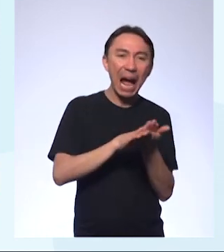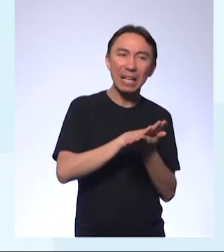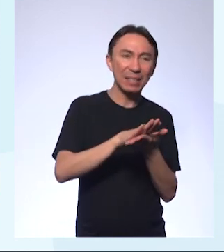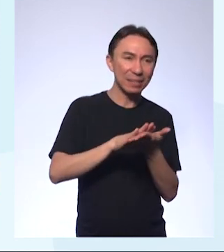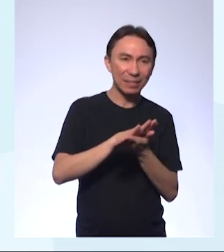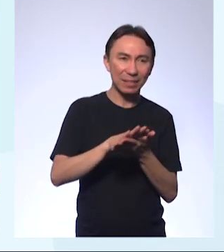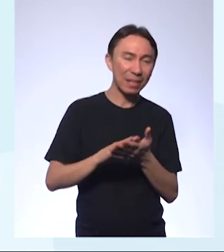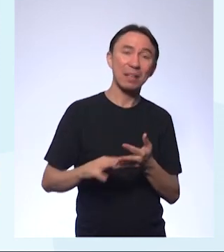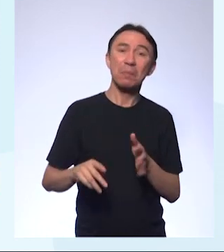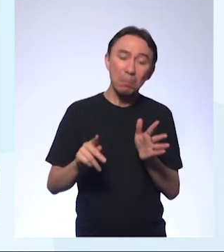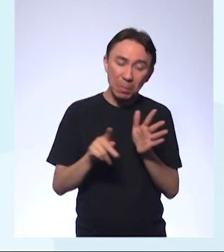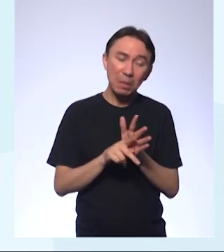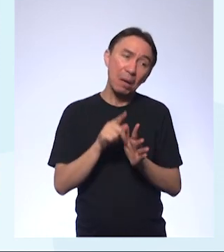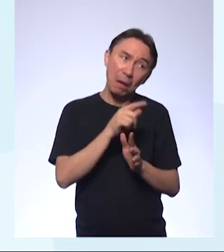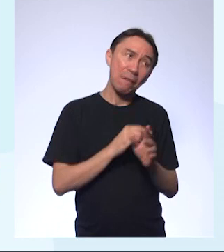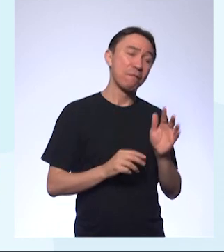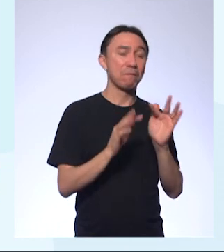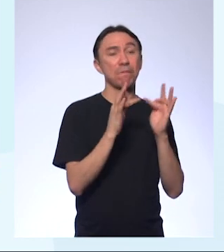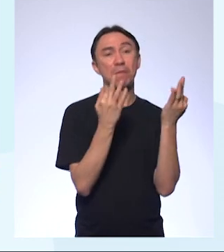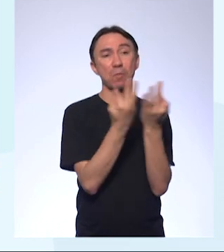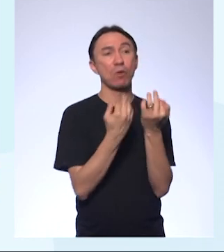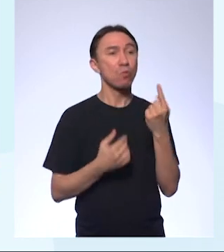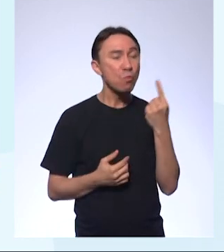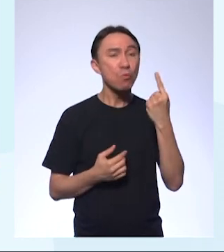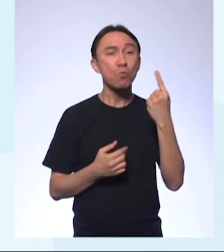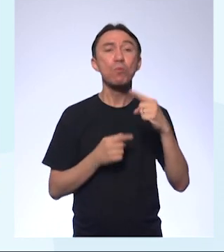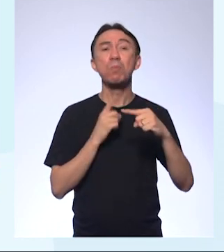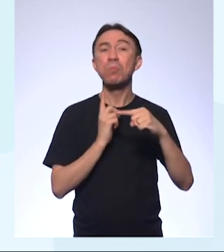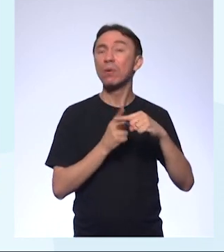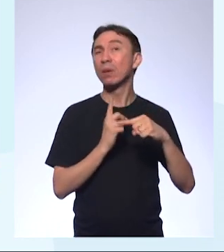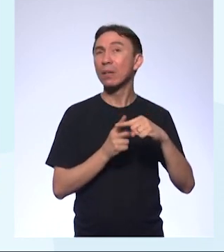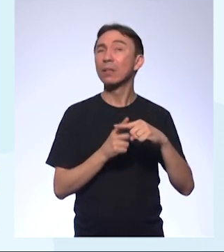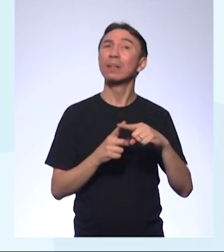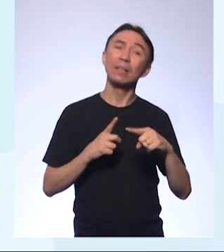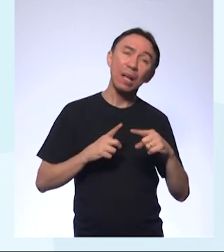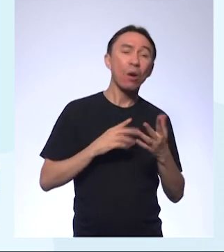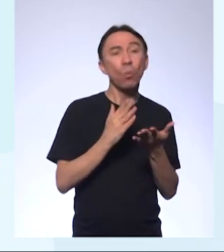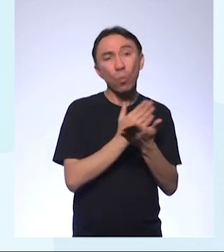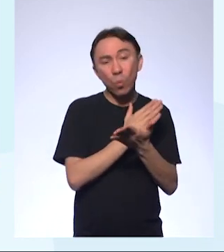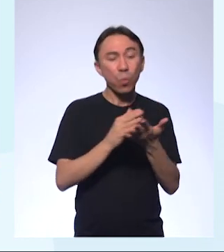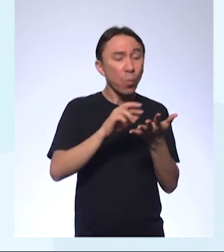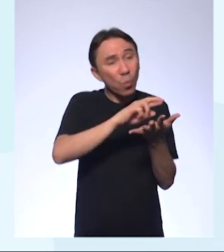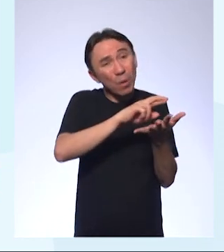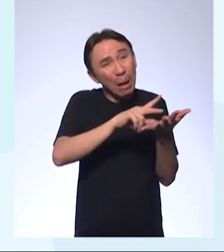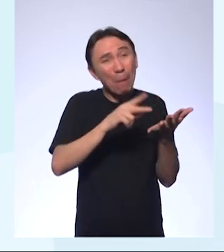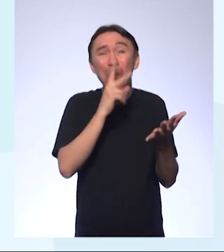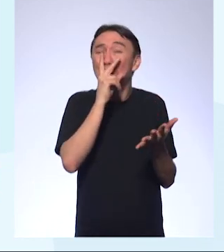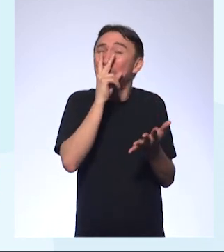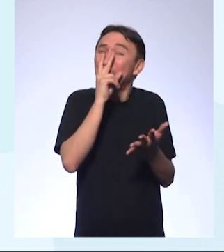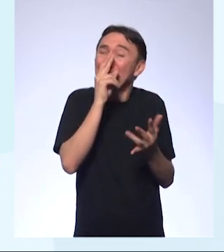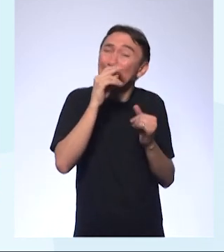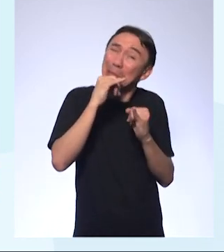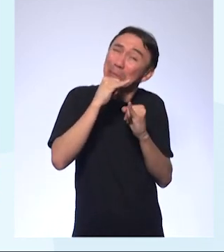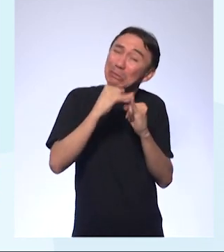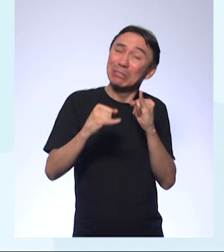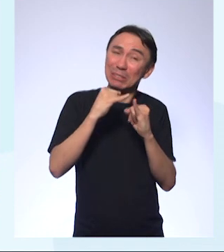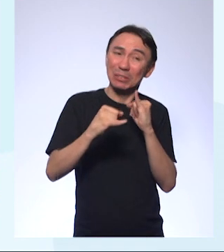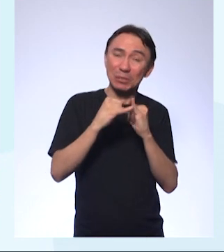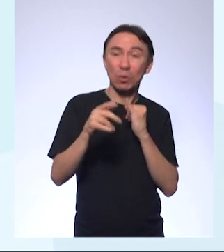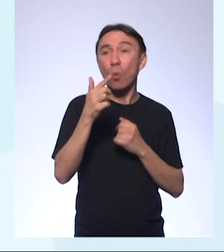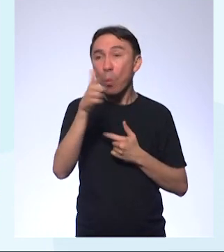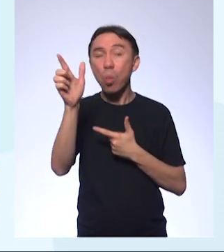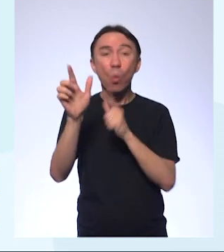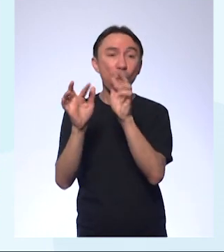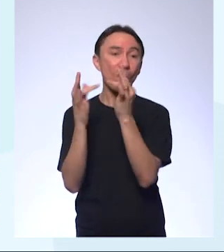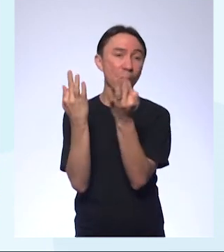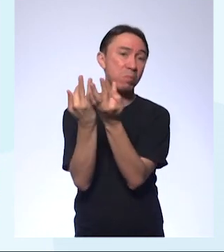família 1 porque ele tem características que se assemelham mais a ela do que das outras famílias. Mas, mesmo assim, ele